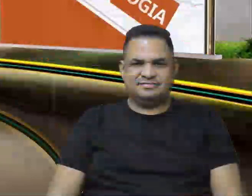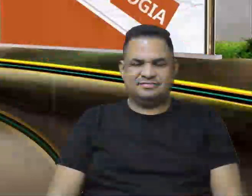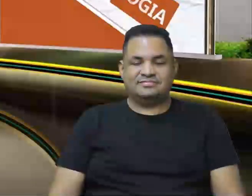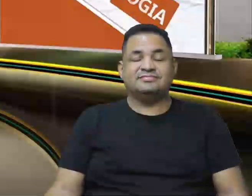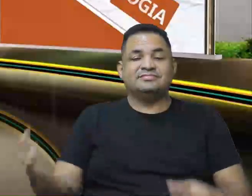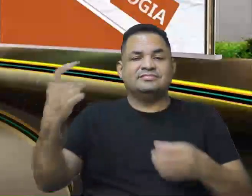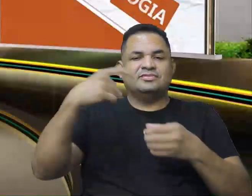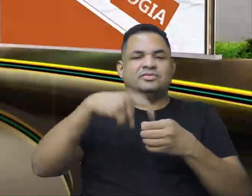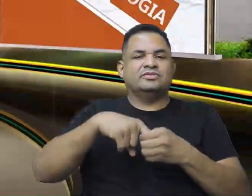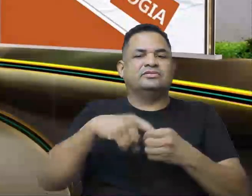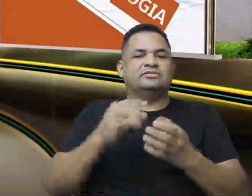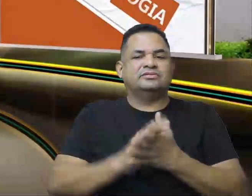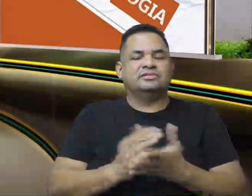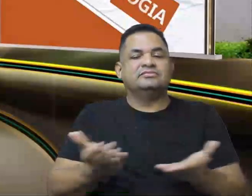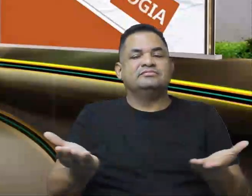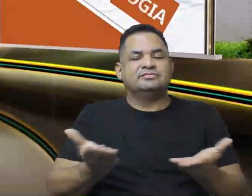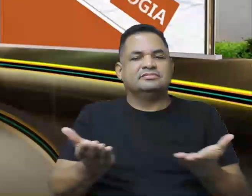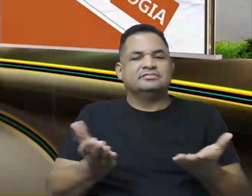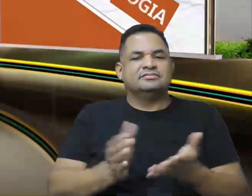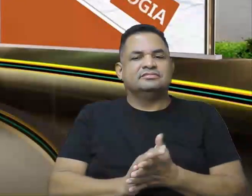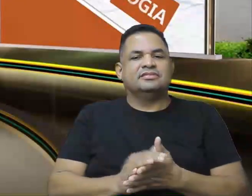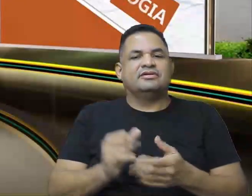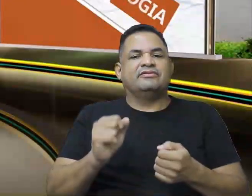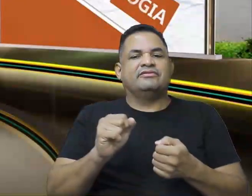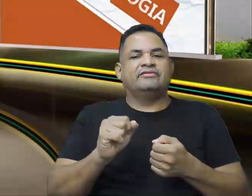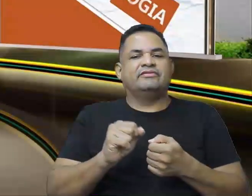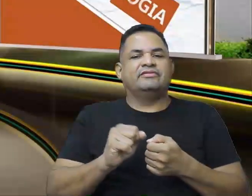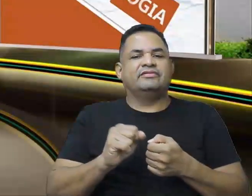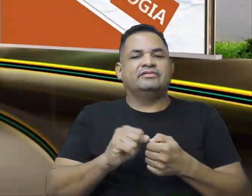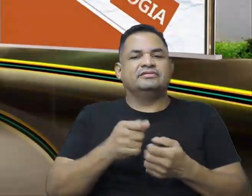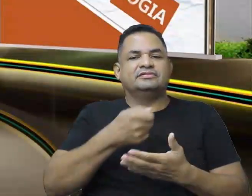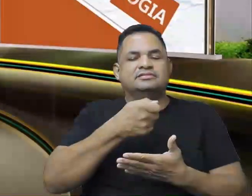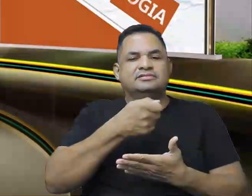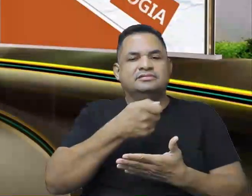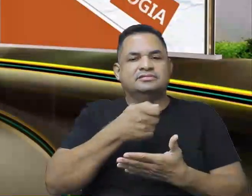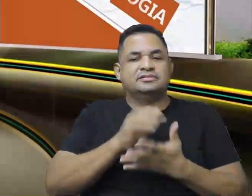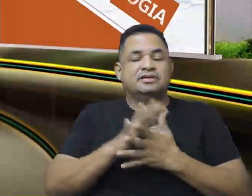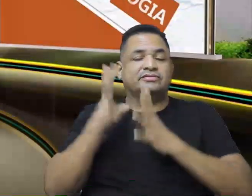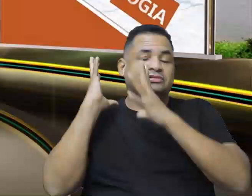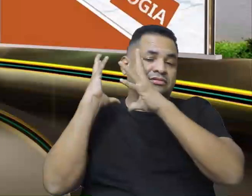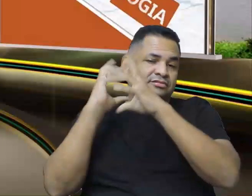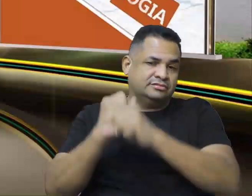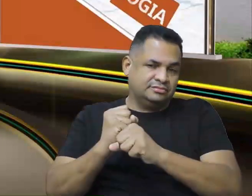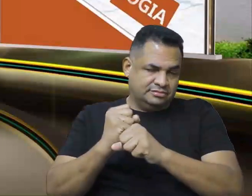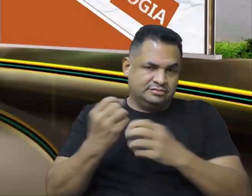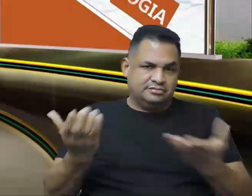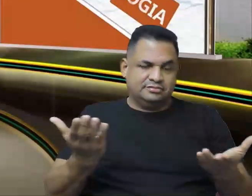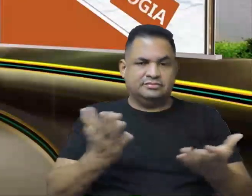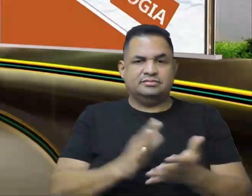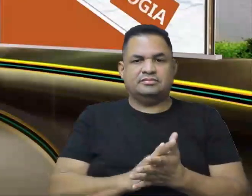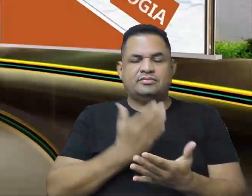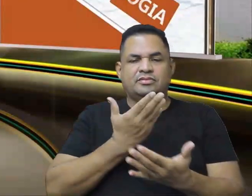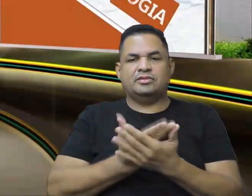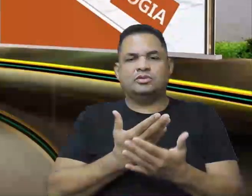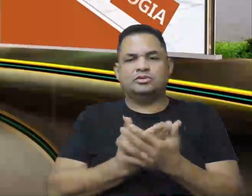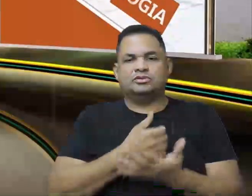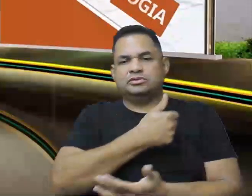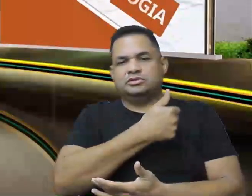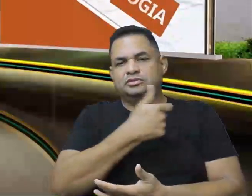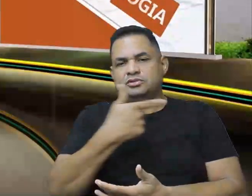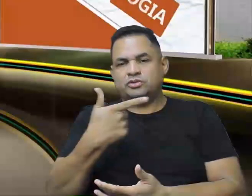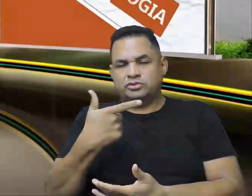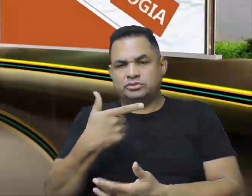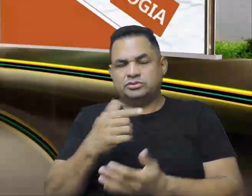e voltamos galerinha agora para nossa correção na verdade a nossa revisão da nossa aula